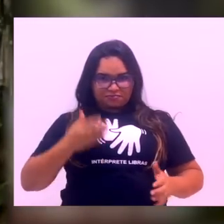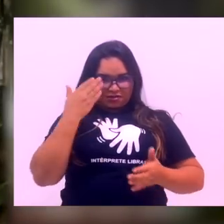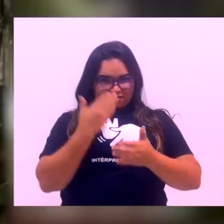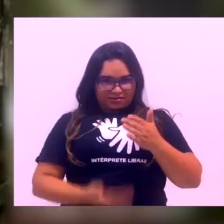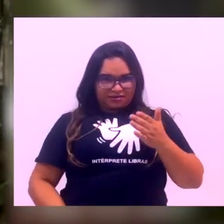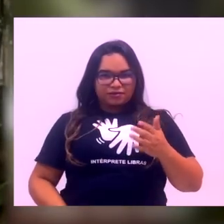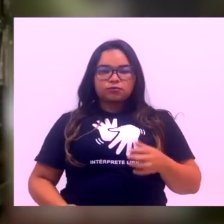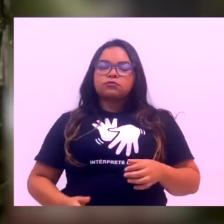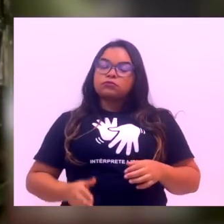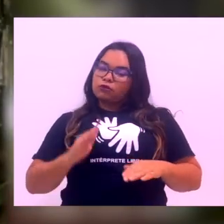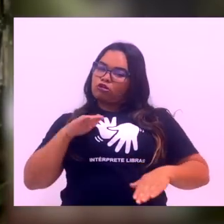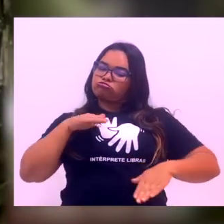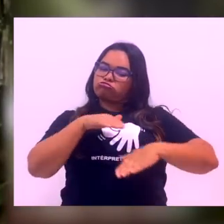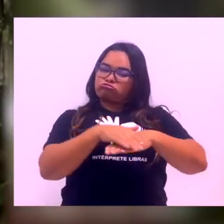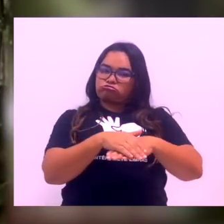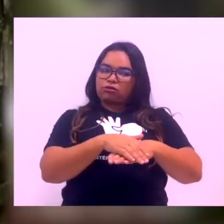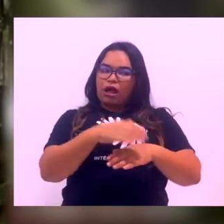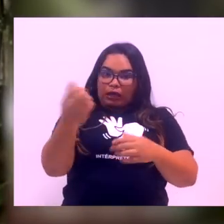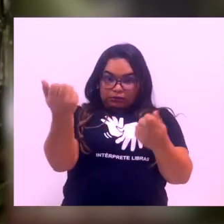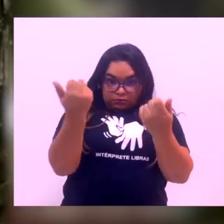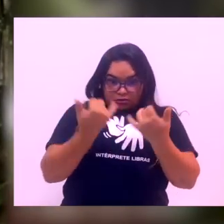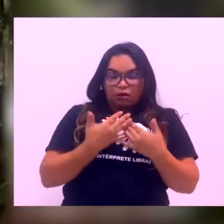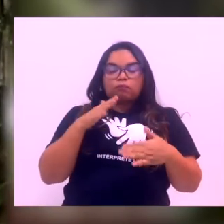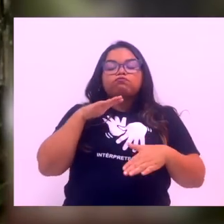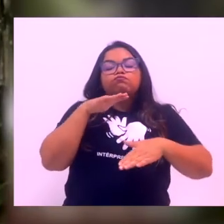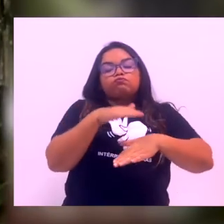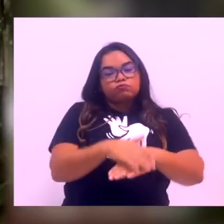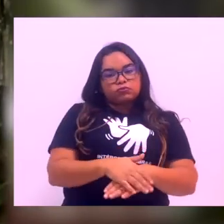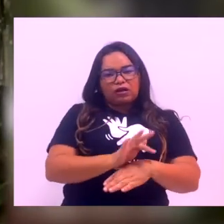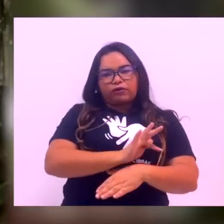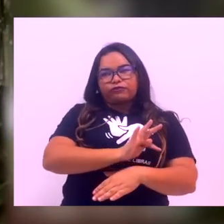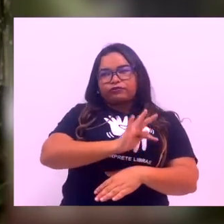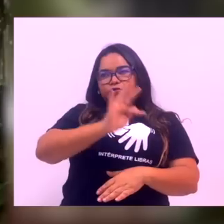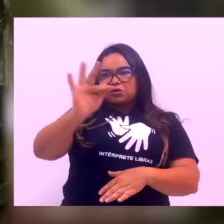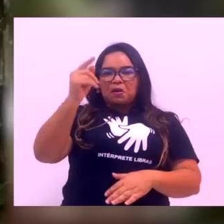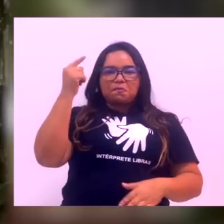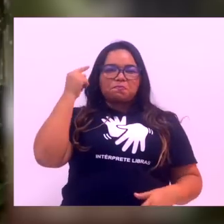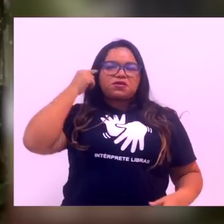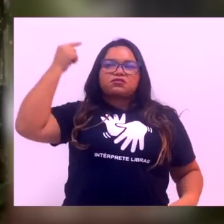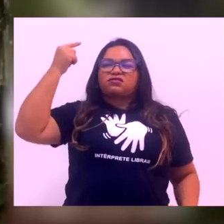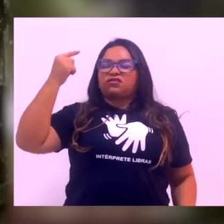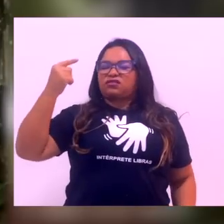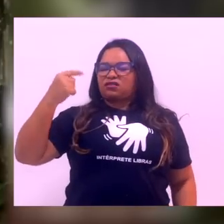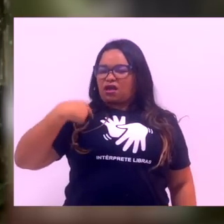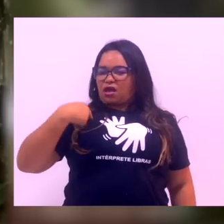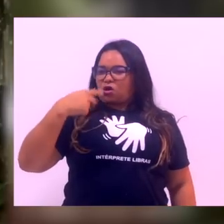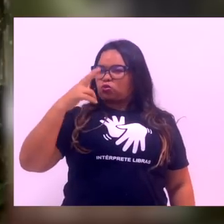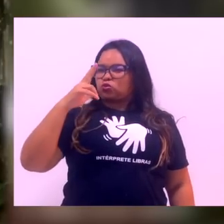ele faz então? Depois de se humilhar a princípio, mais